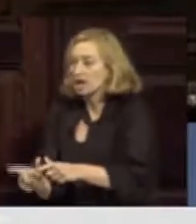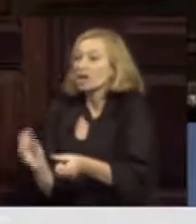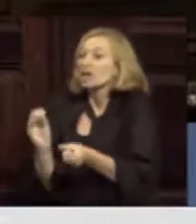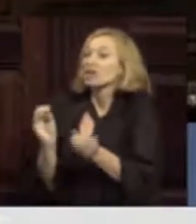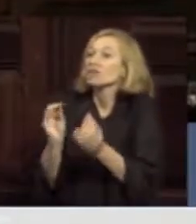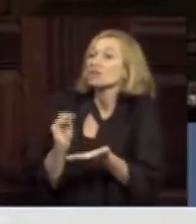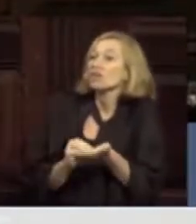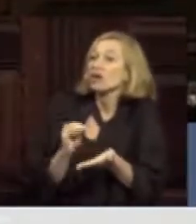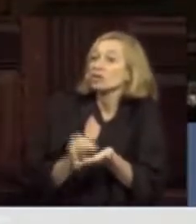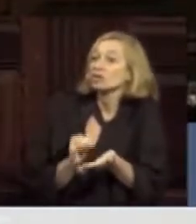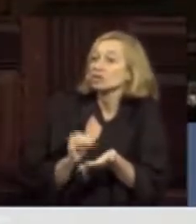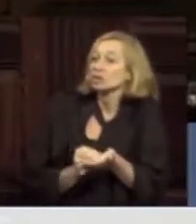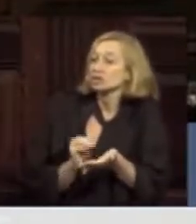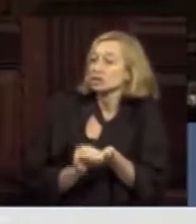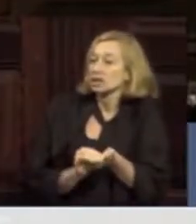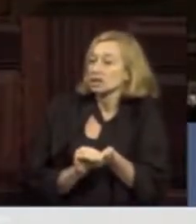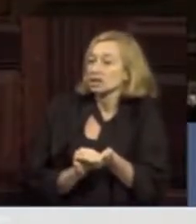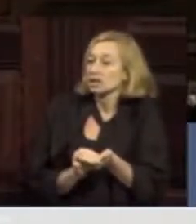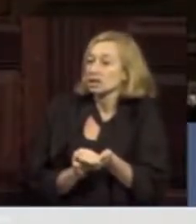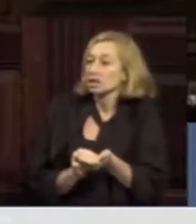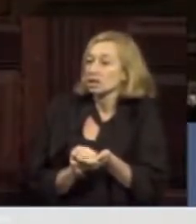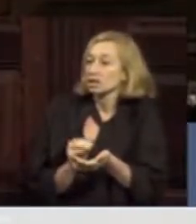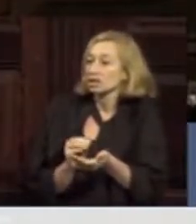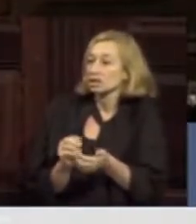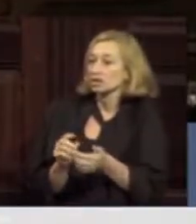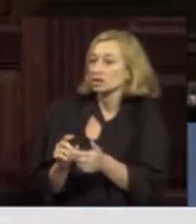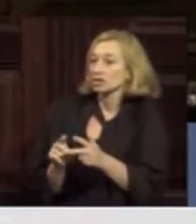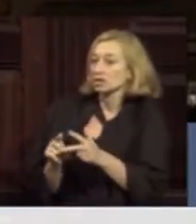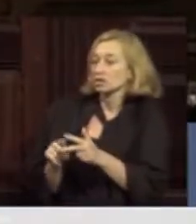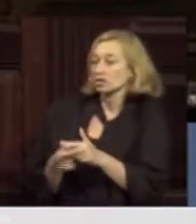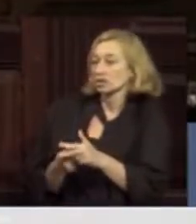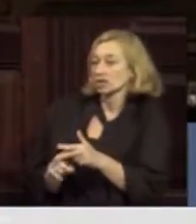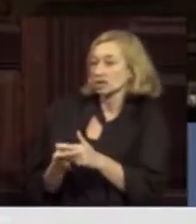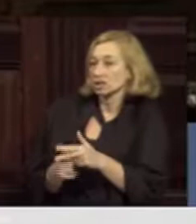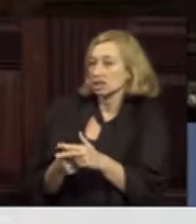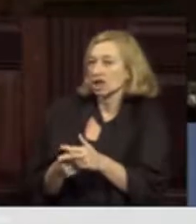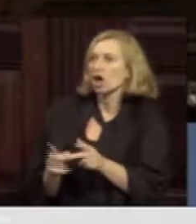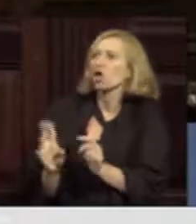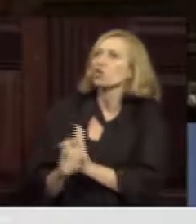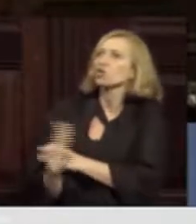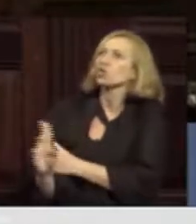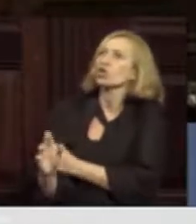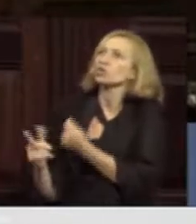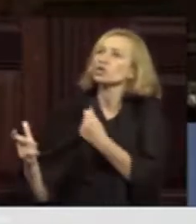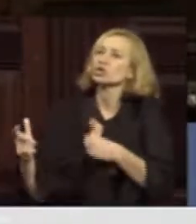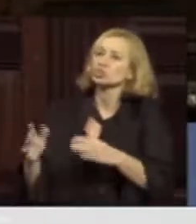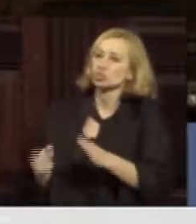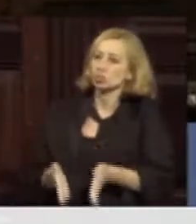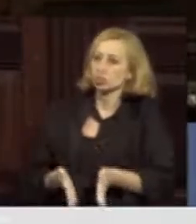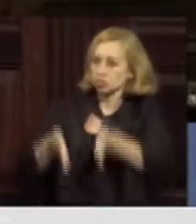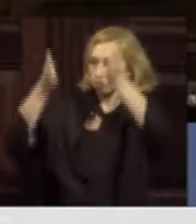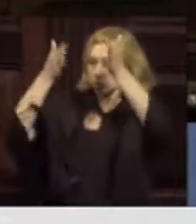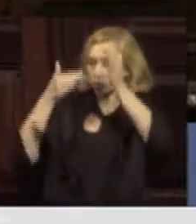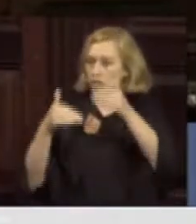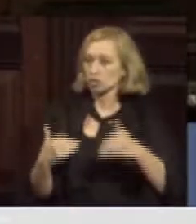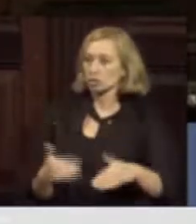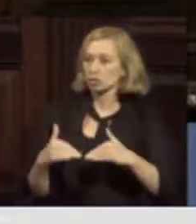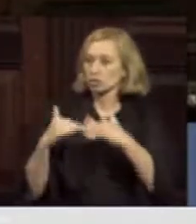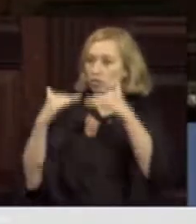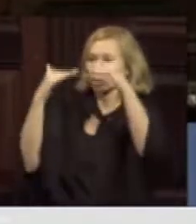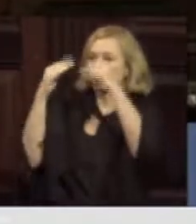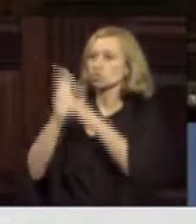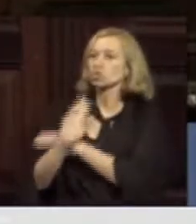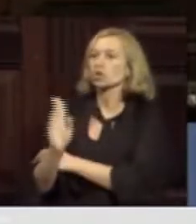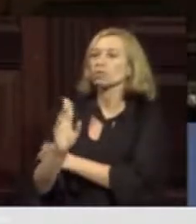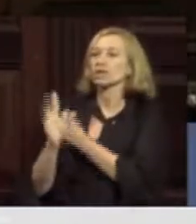pelo Estado em parceria com o governo federal, o chamado Terra Nova. Terra Nova com velhos problemas, porque acham